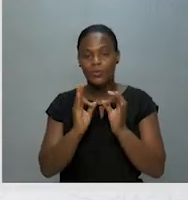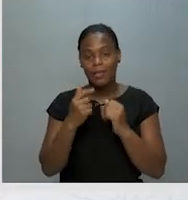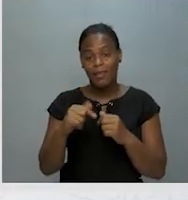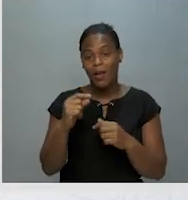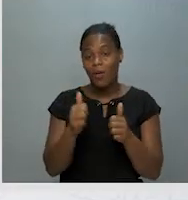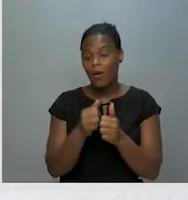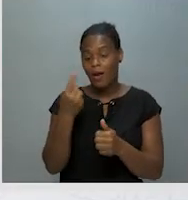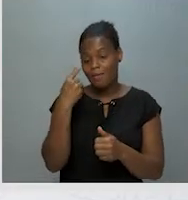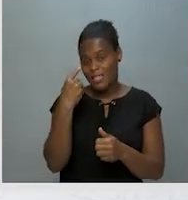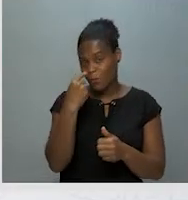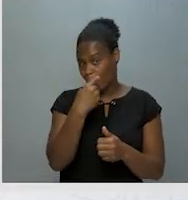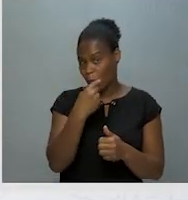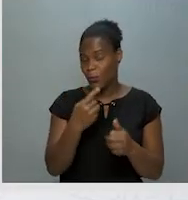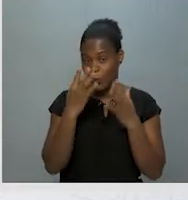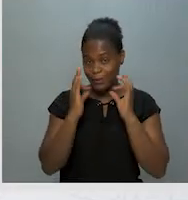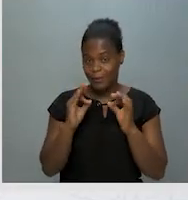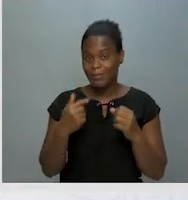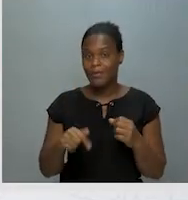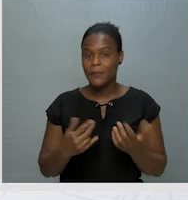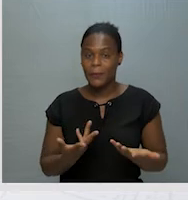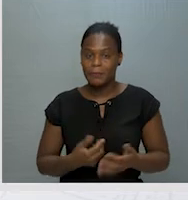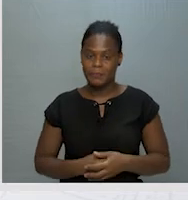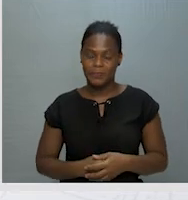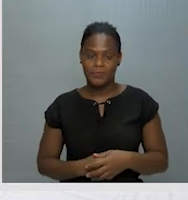cuidados a ter com a visão.